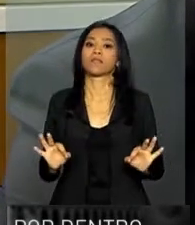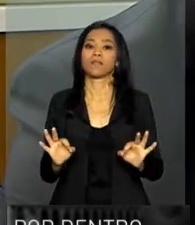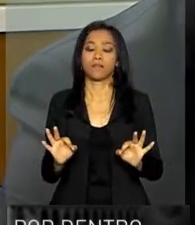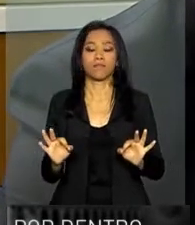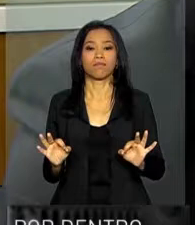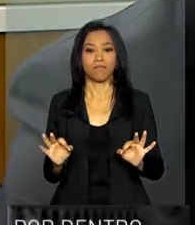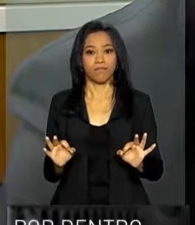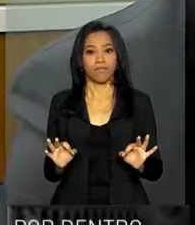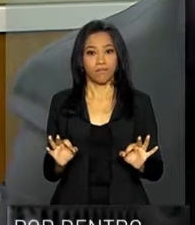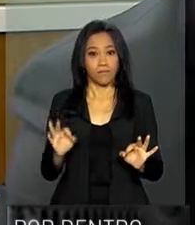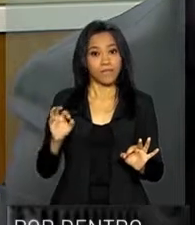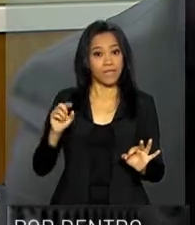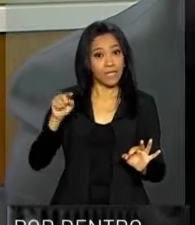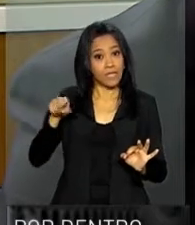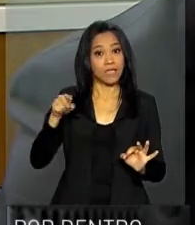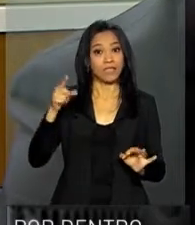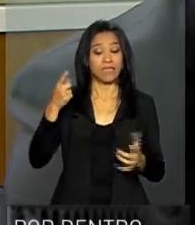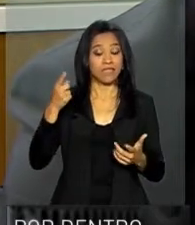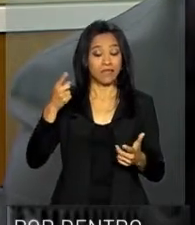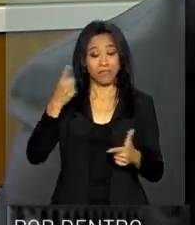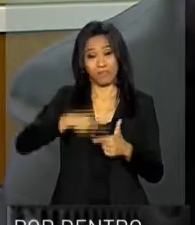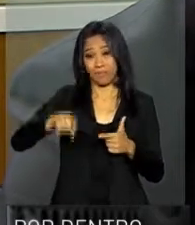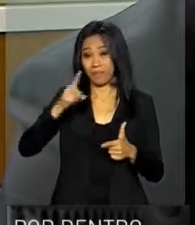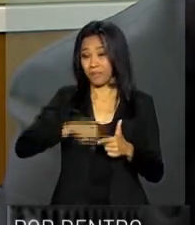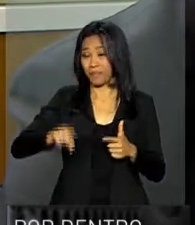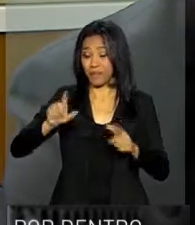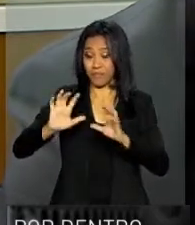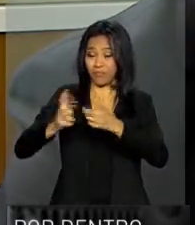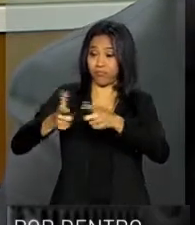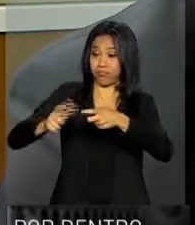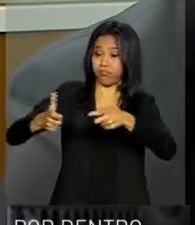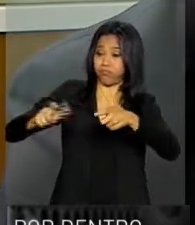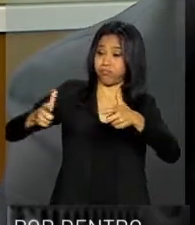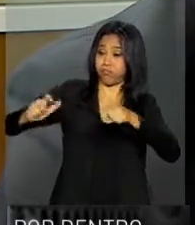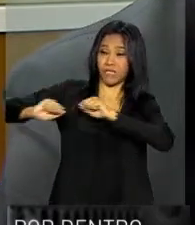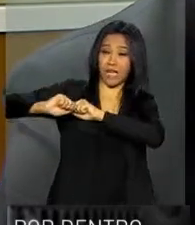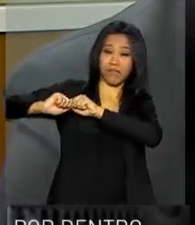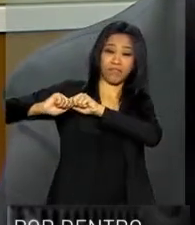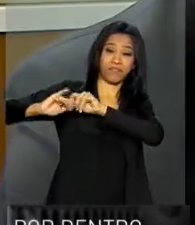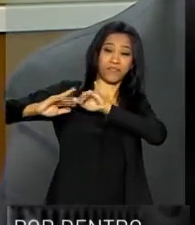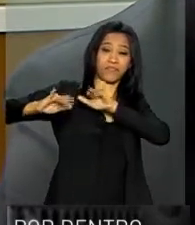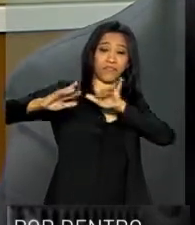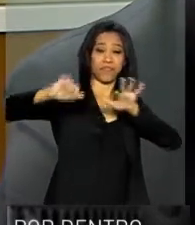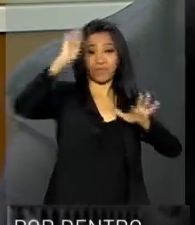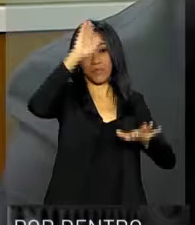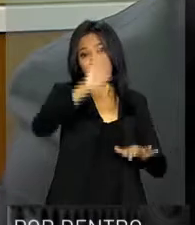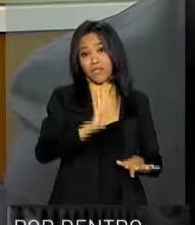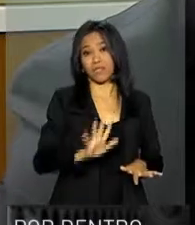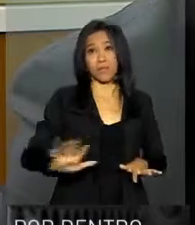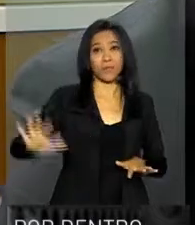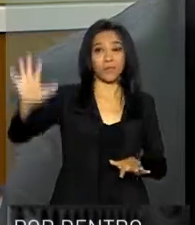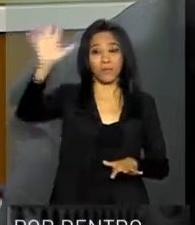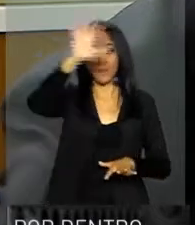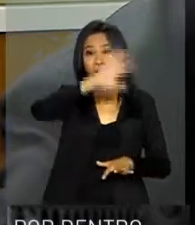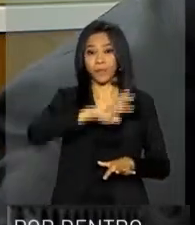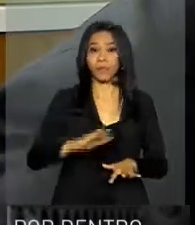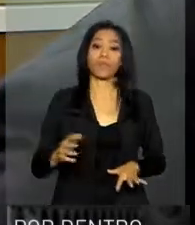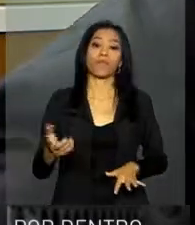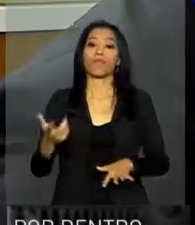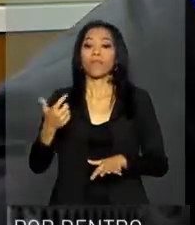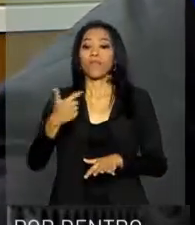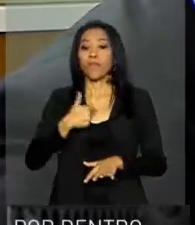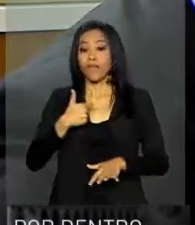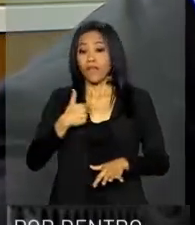dessa dessa desproporção desse crescimento que contamina o brasil inteiro eu venho de uma cidade está em alerta em